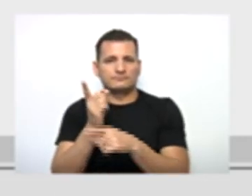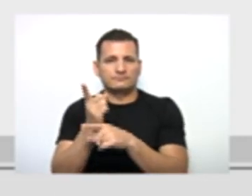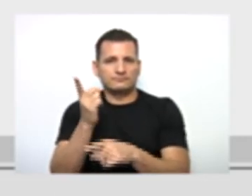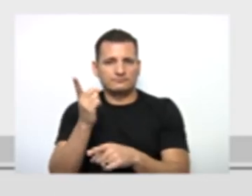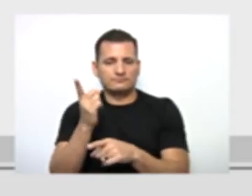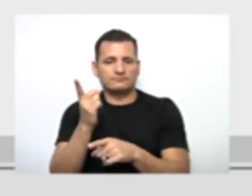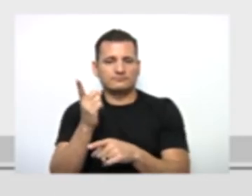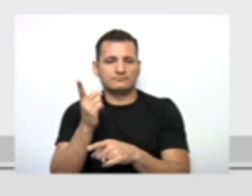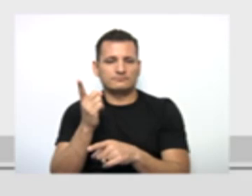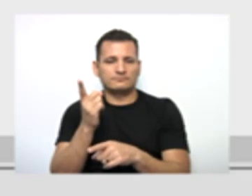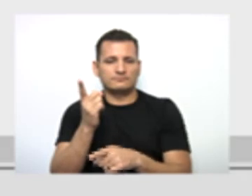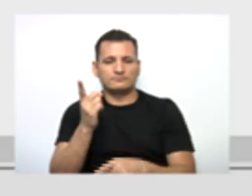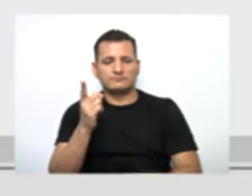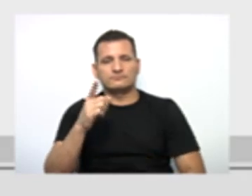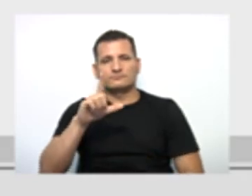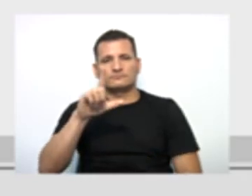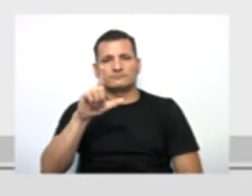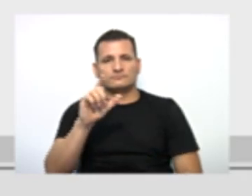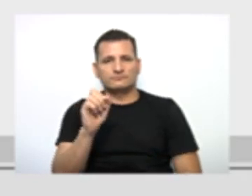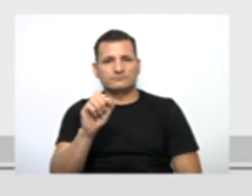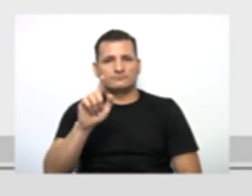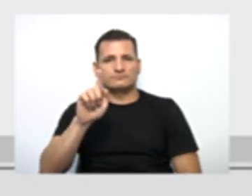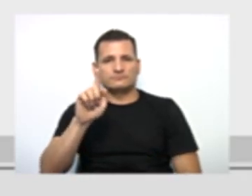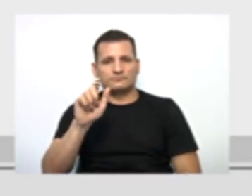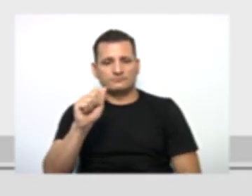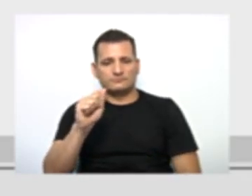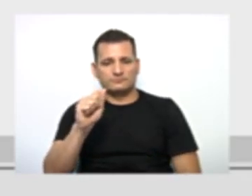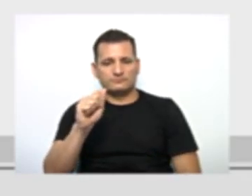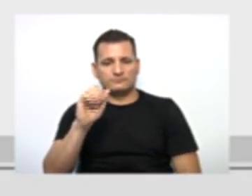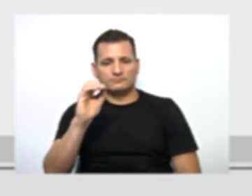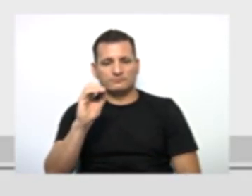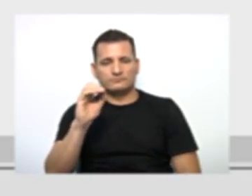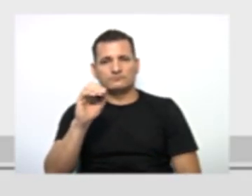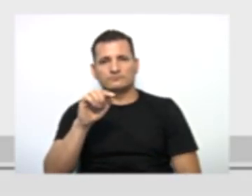lá. Logo, o nome da minha imagem,